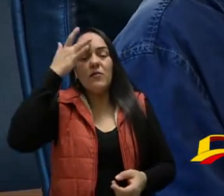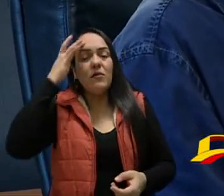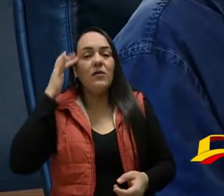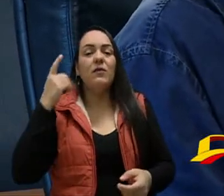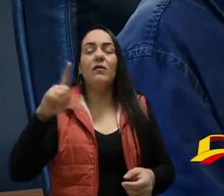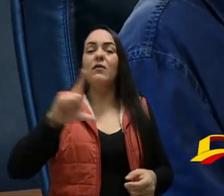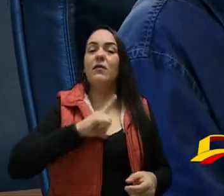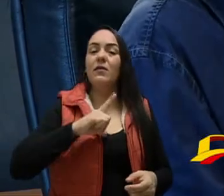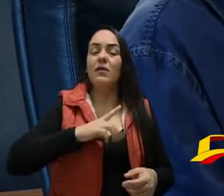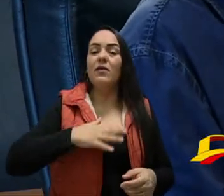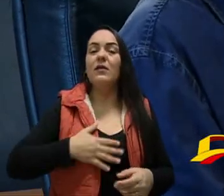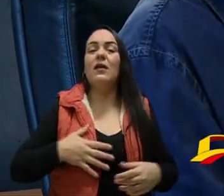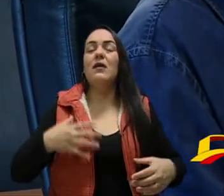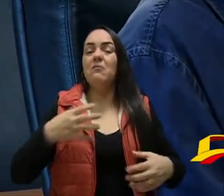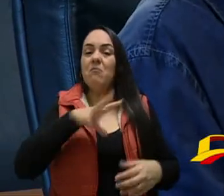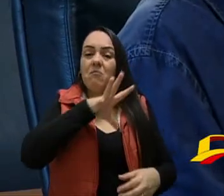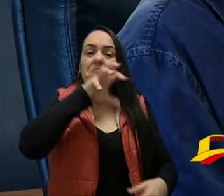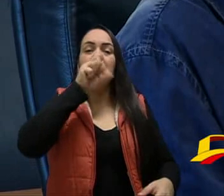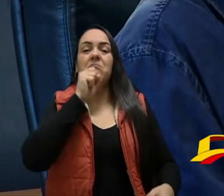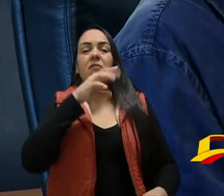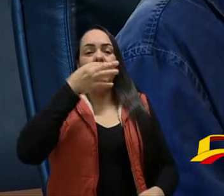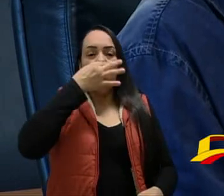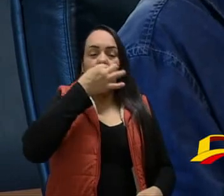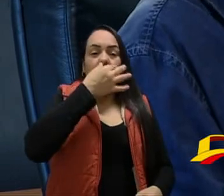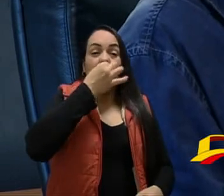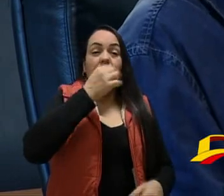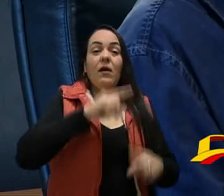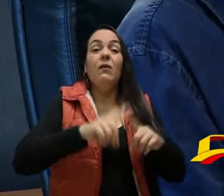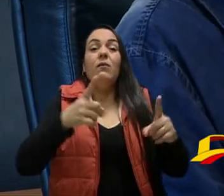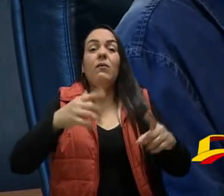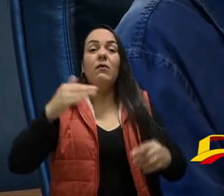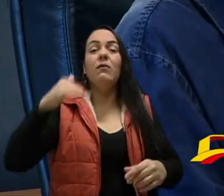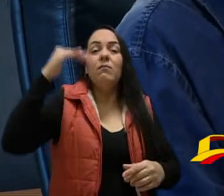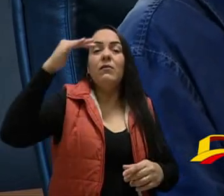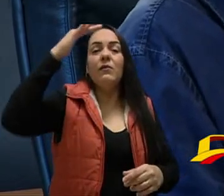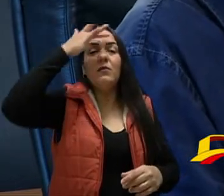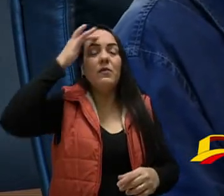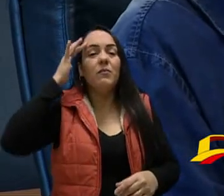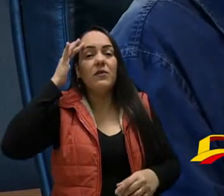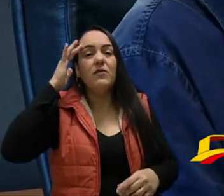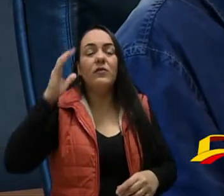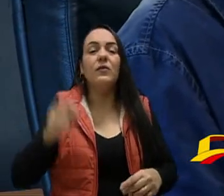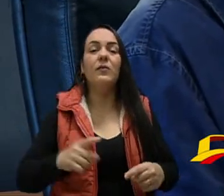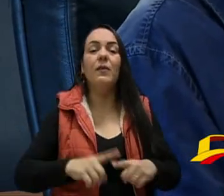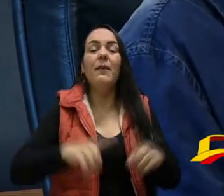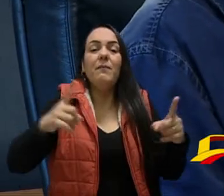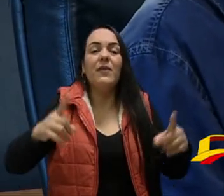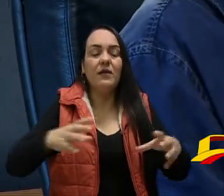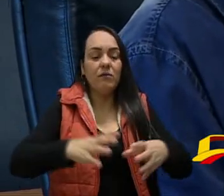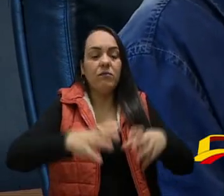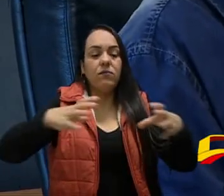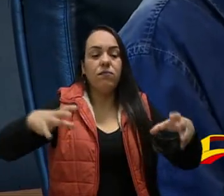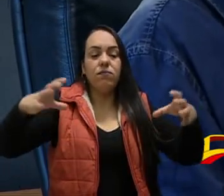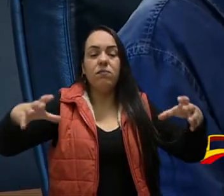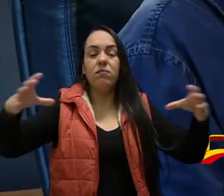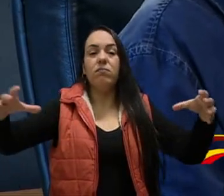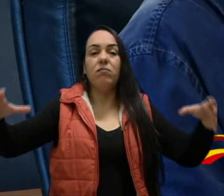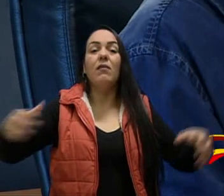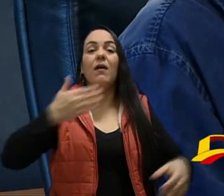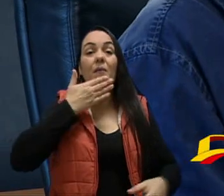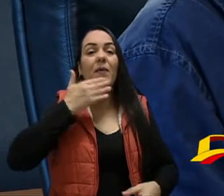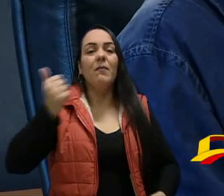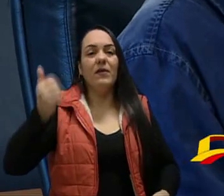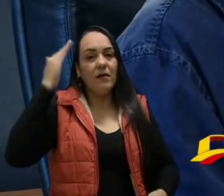acima do sintomático ao outro seria a faixa de segmento de pessoas que poderiam ampliar para dar um cada vez mais um